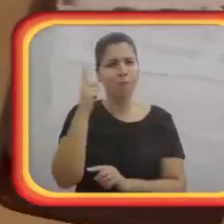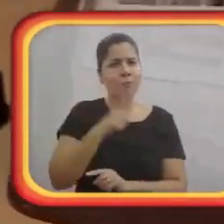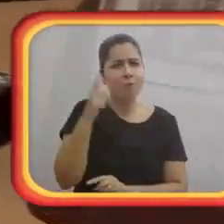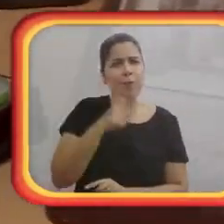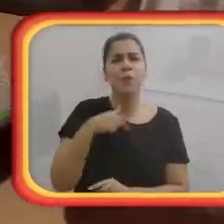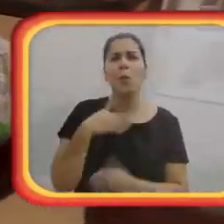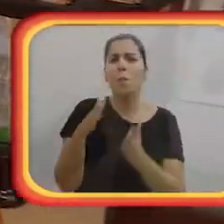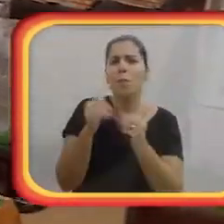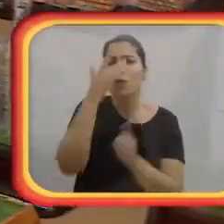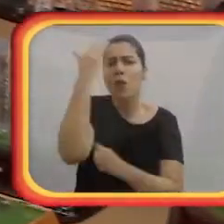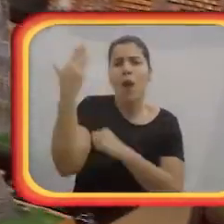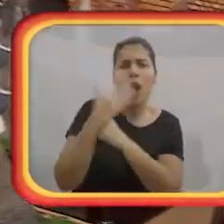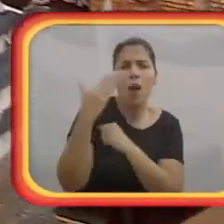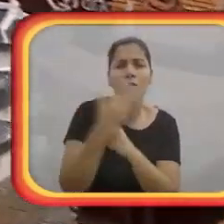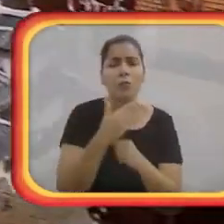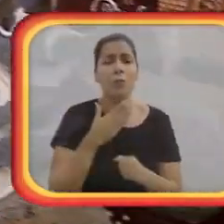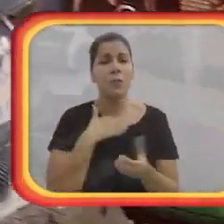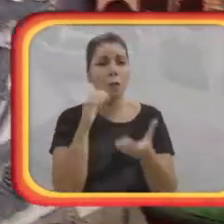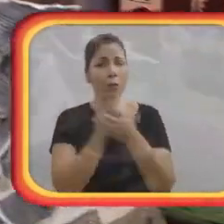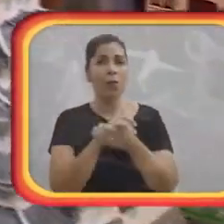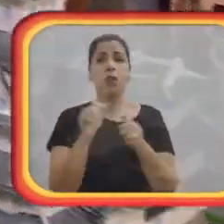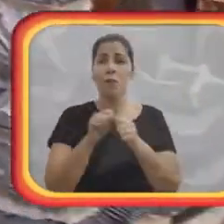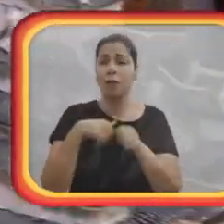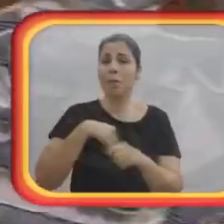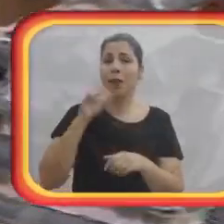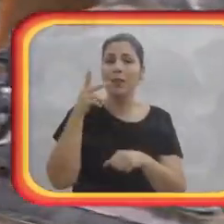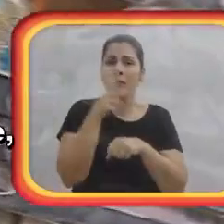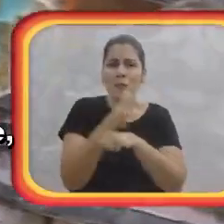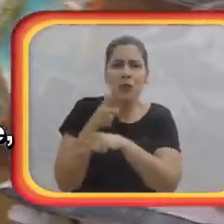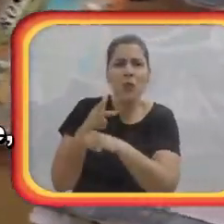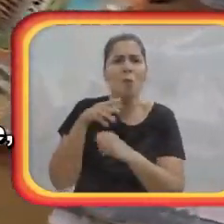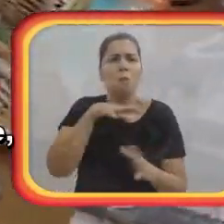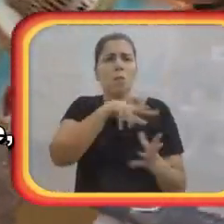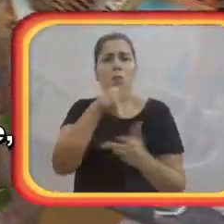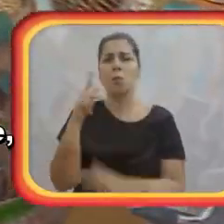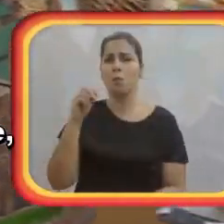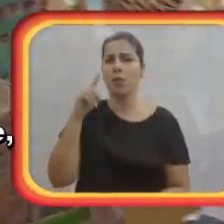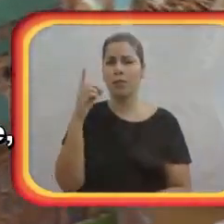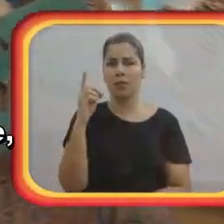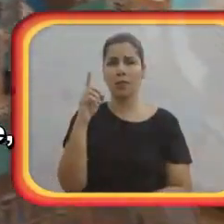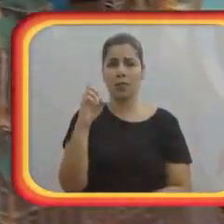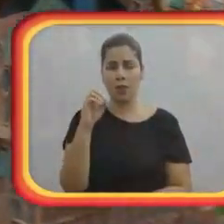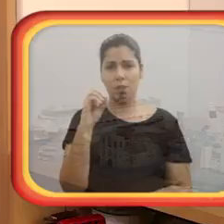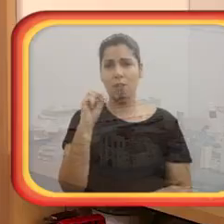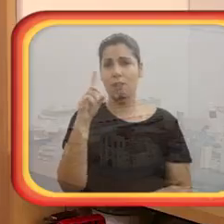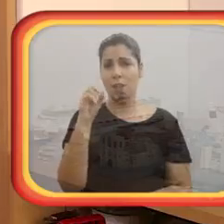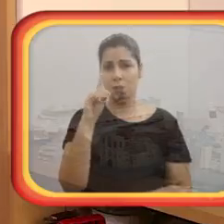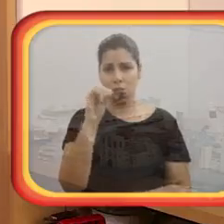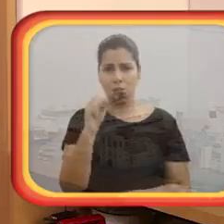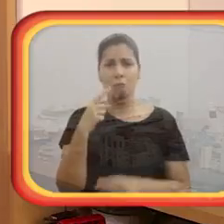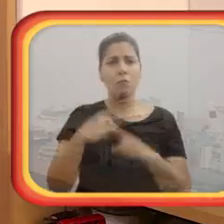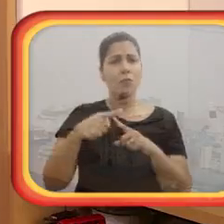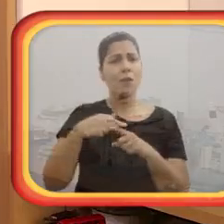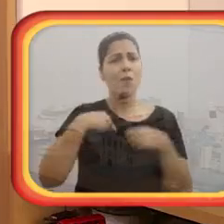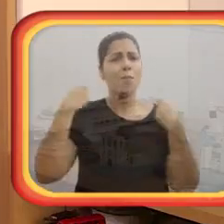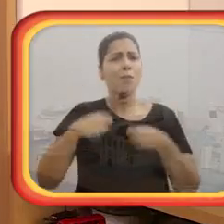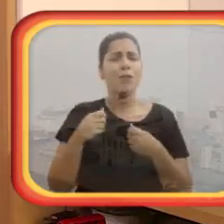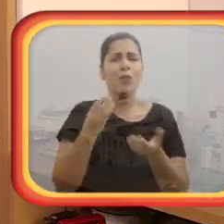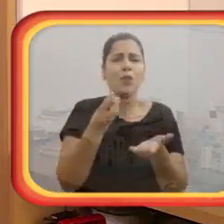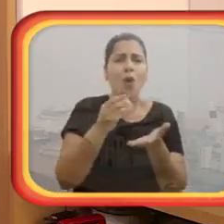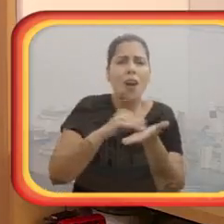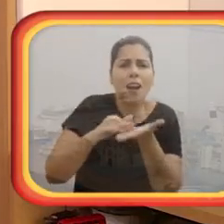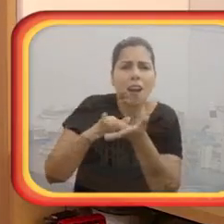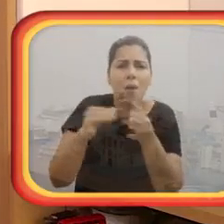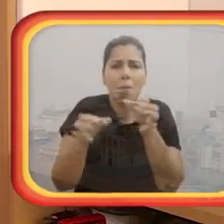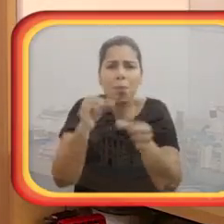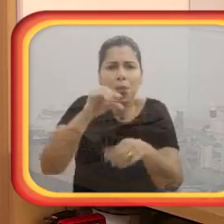peças de 67 países, a imensa maioria dos quais eu nunca fui e provavelmente nunca vou. Quando eu filmo O Mundo na Ponta